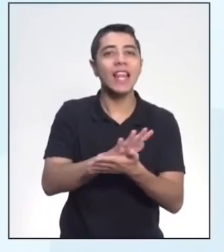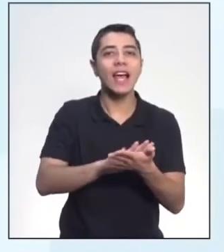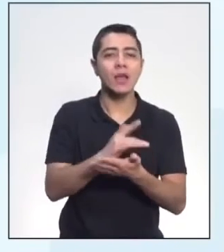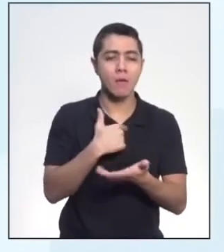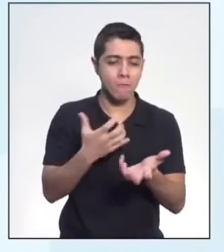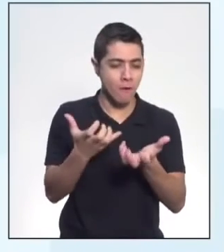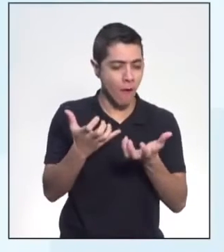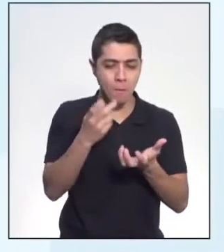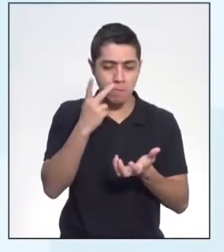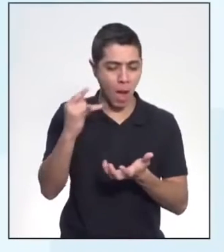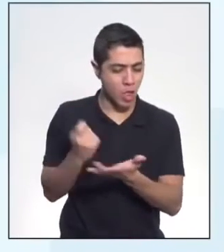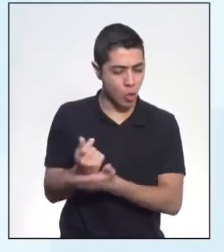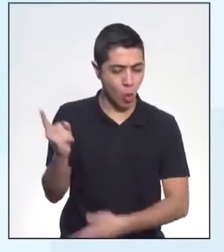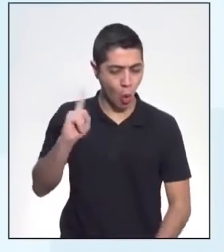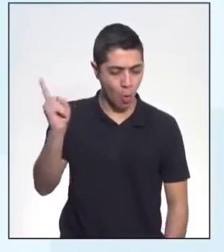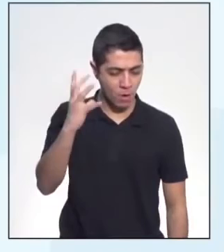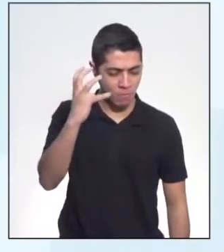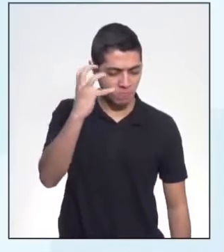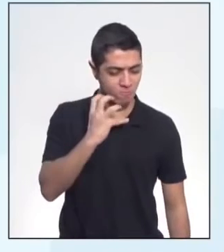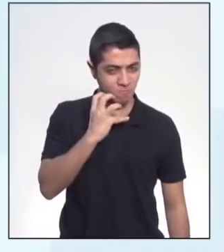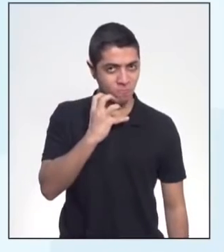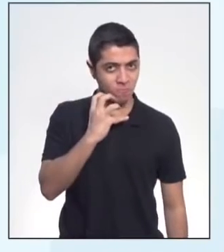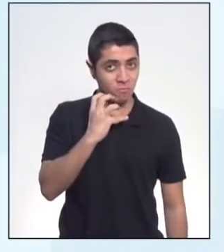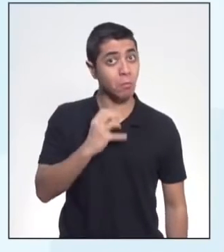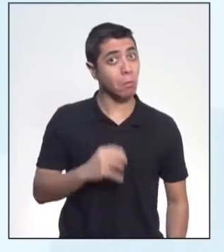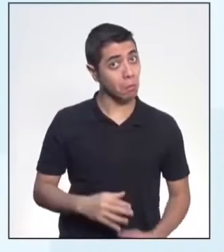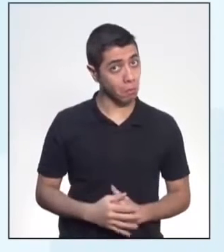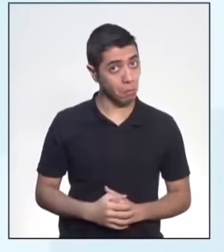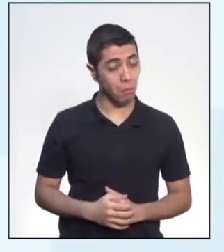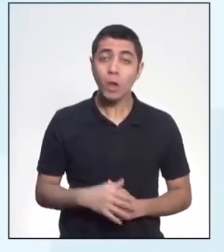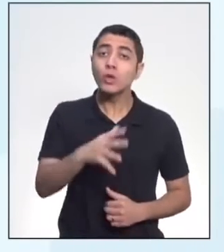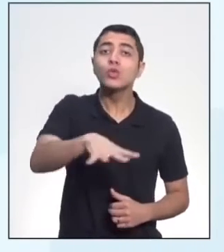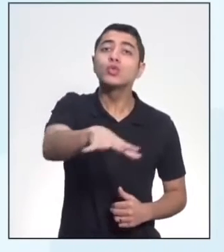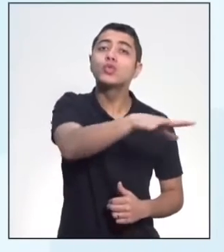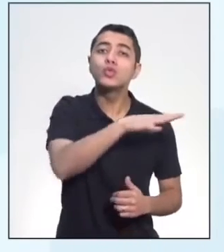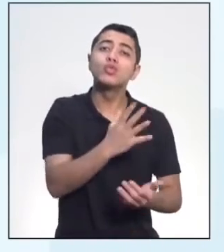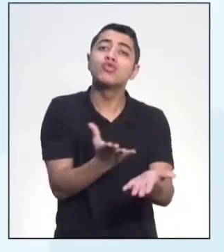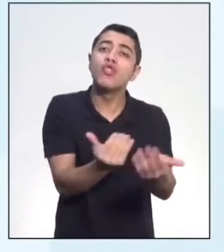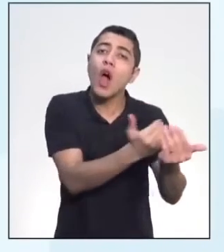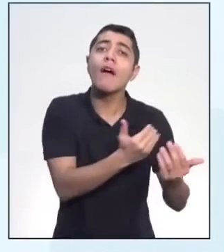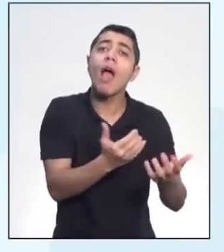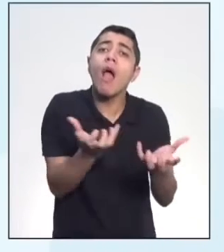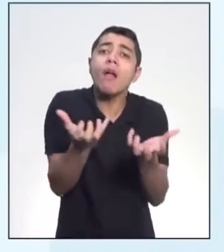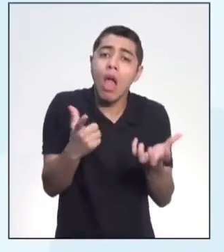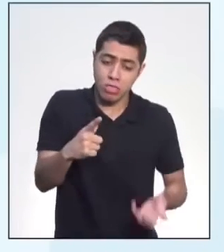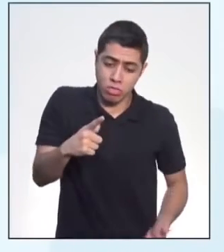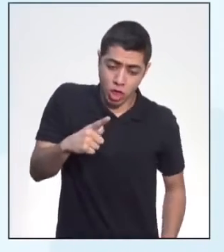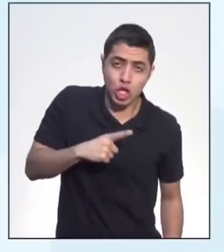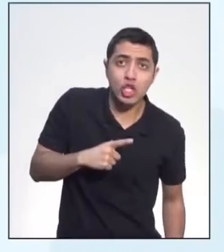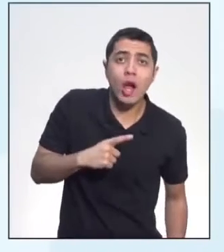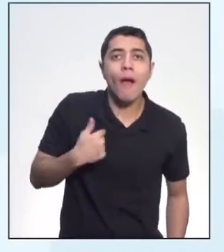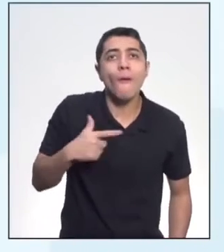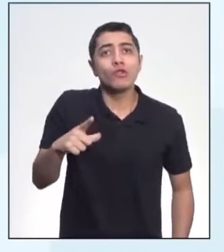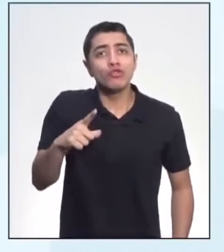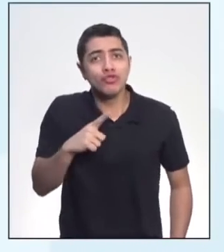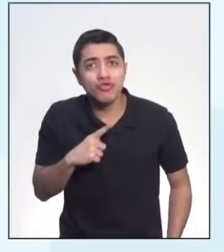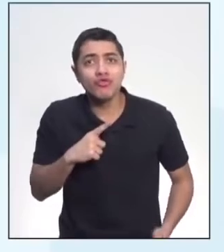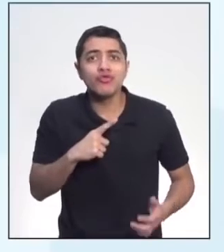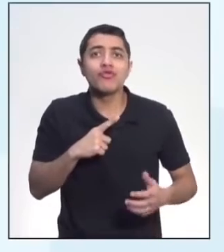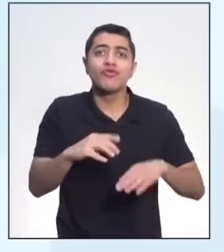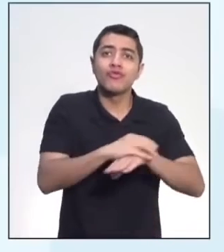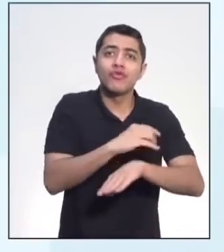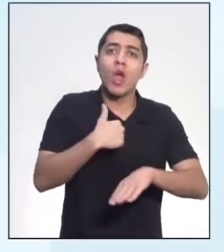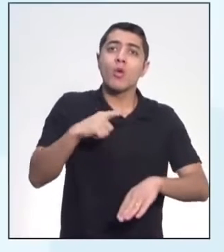Opa. Mantidos no mundo do ter, esses argumentos, muitas vezes vazios, giram em torno